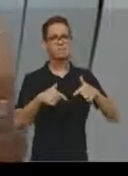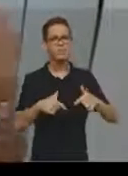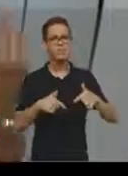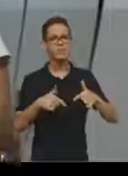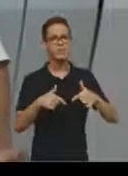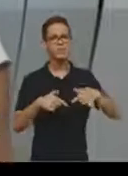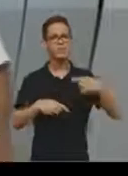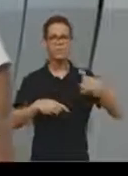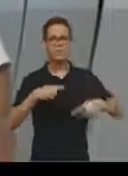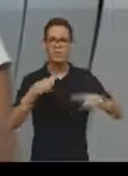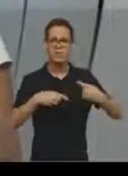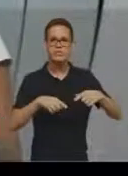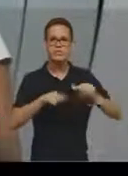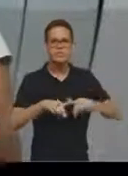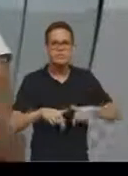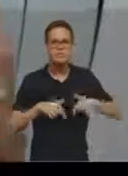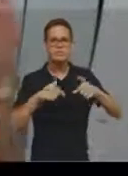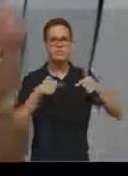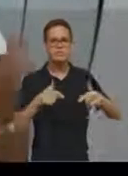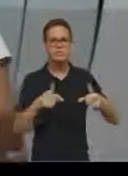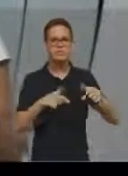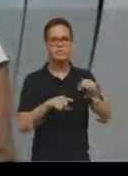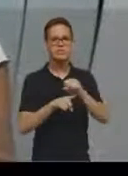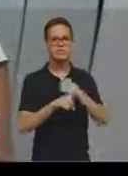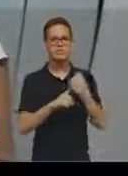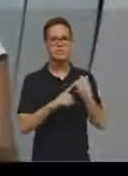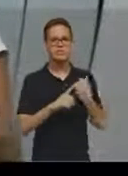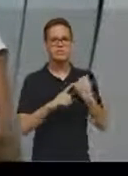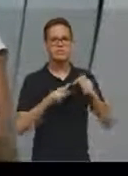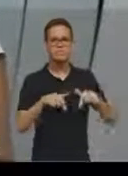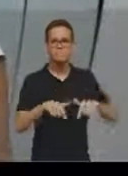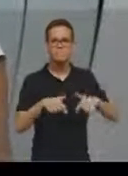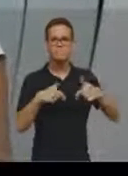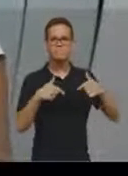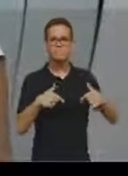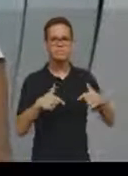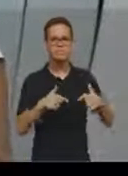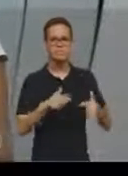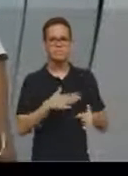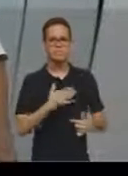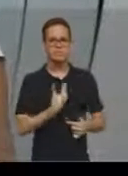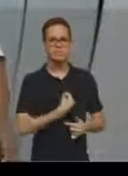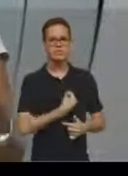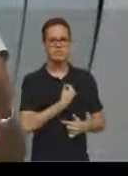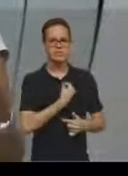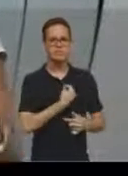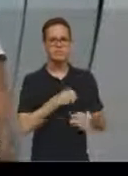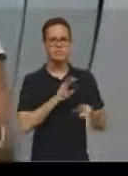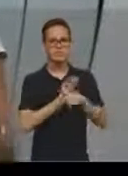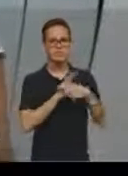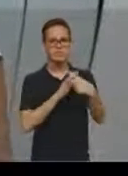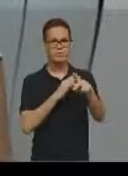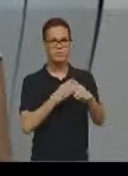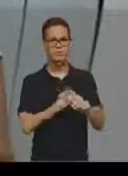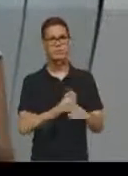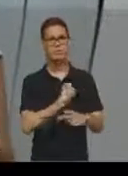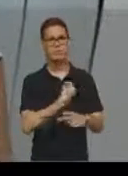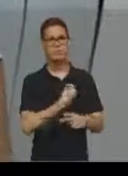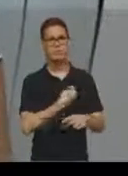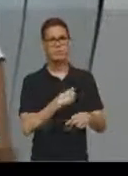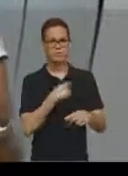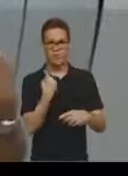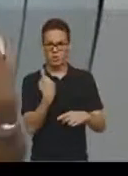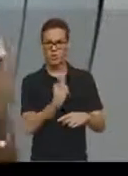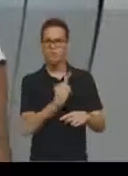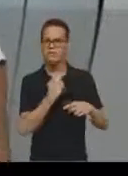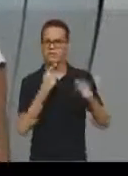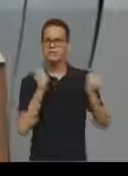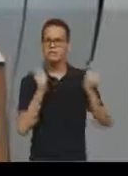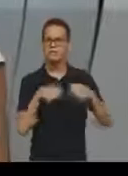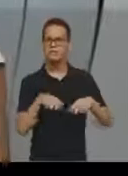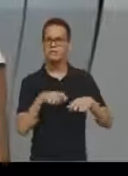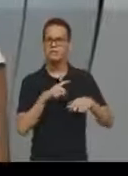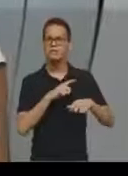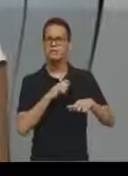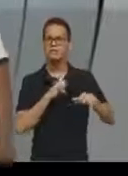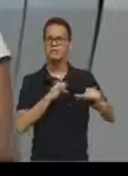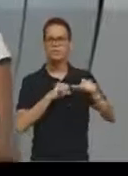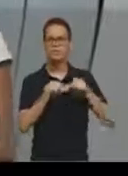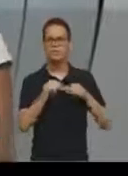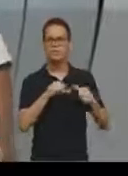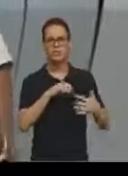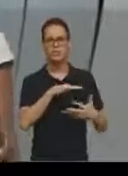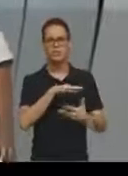politicamente, socialmente falando, né, na nossa vida, a gente entender que nós somos capazes de alterar a nossa